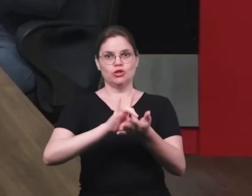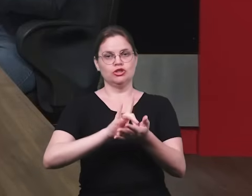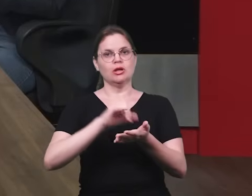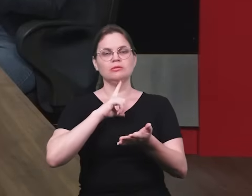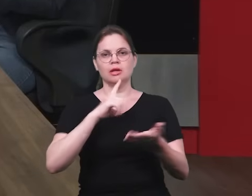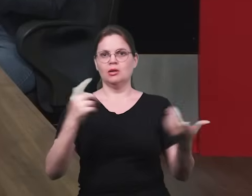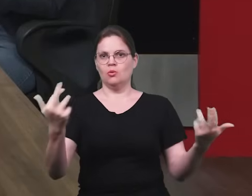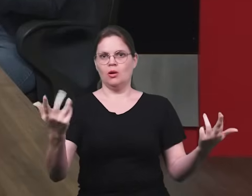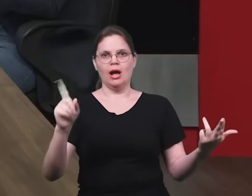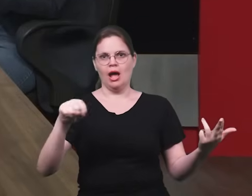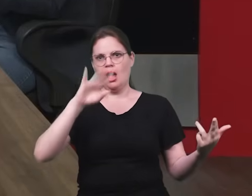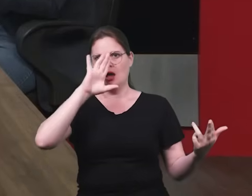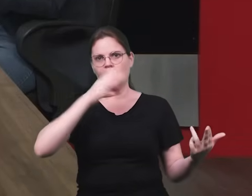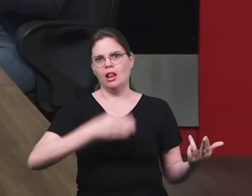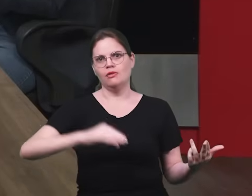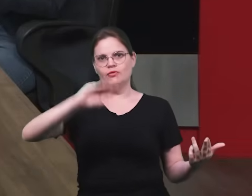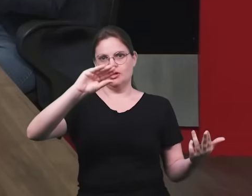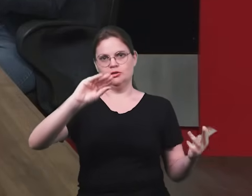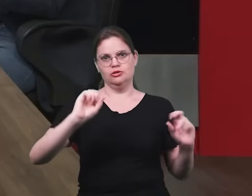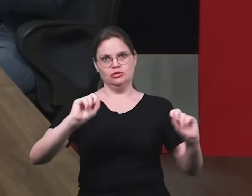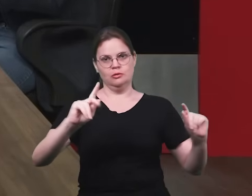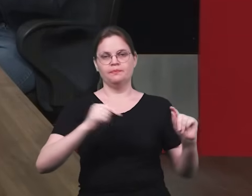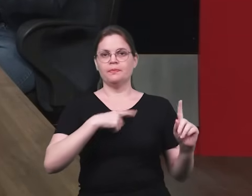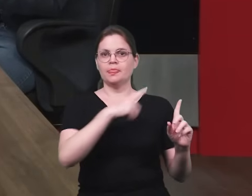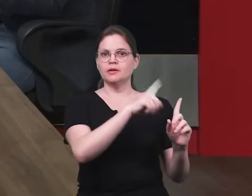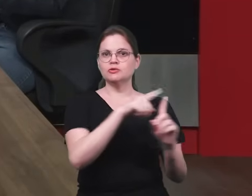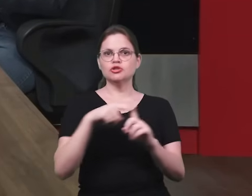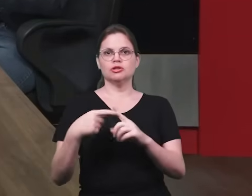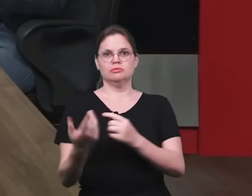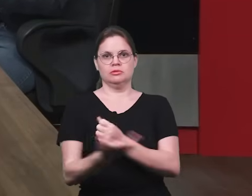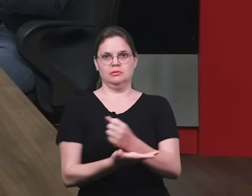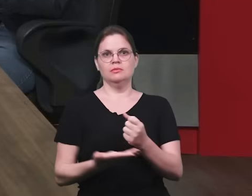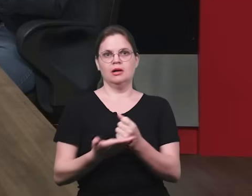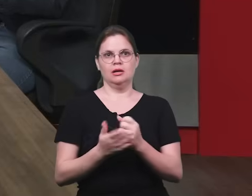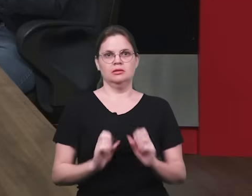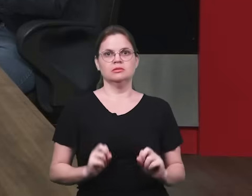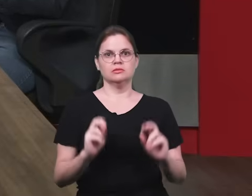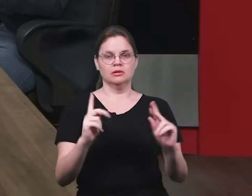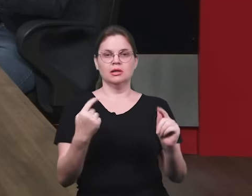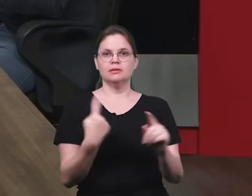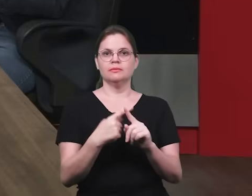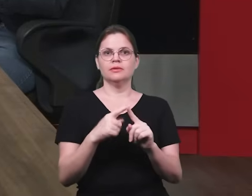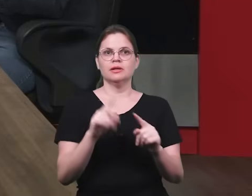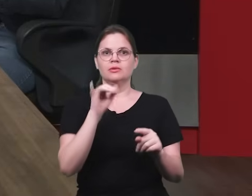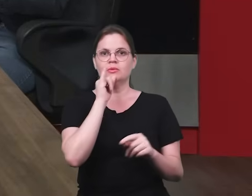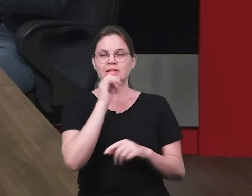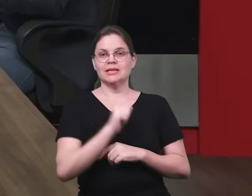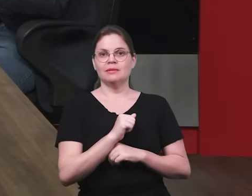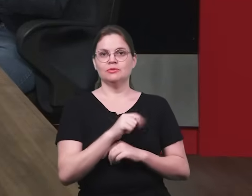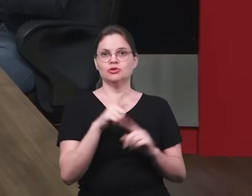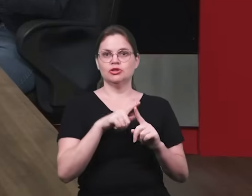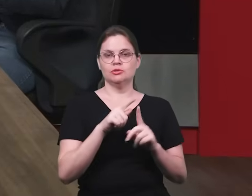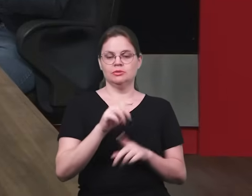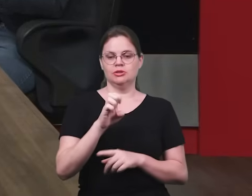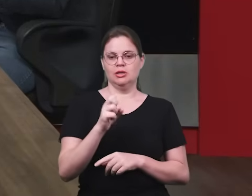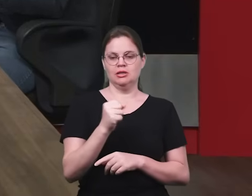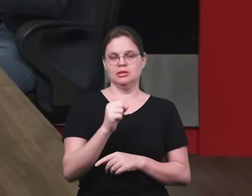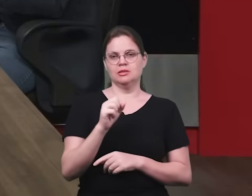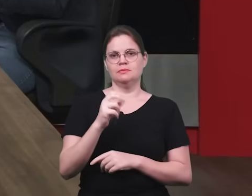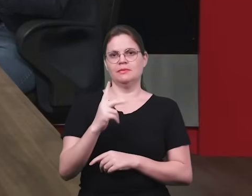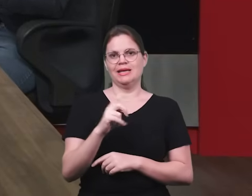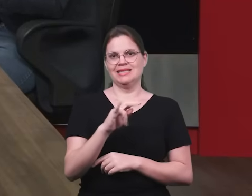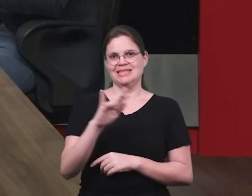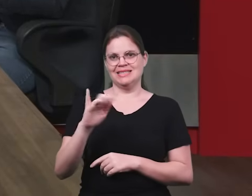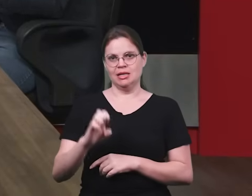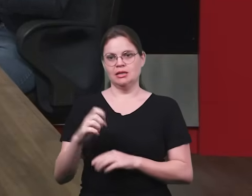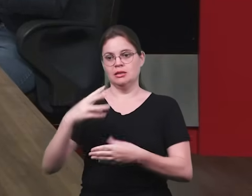originais de um elefante. Então, Deus criou tipos básicos, mesmo porque o conceito de espécie dentro da